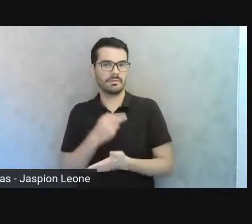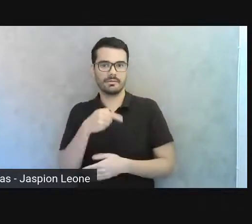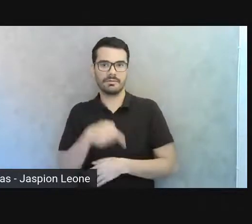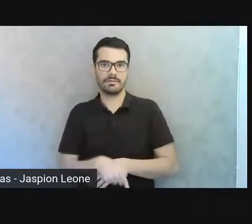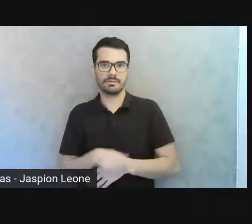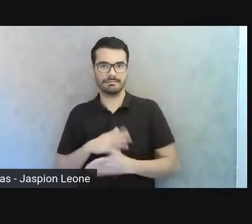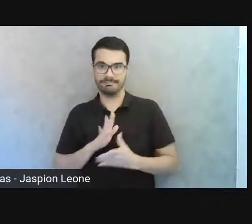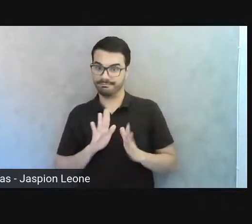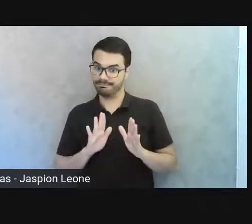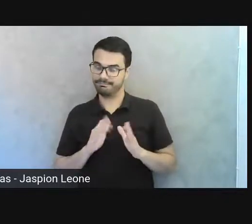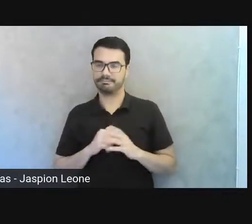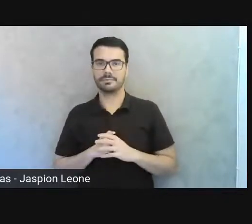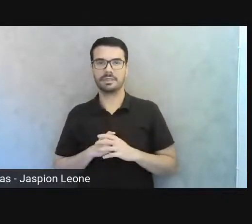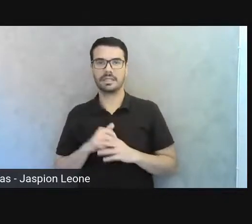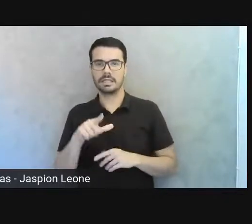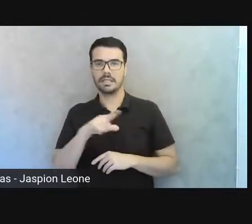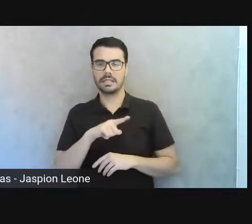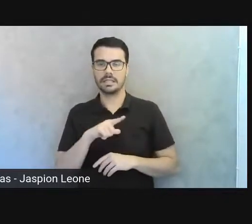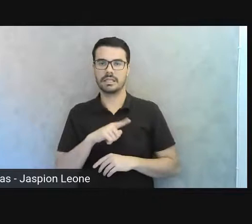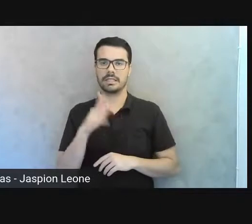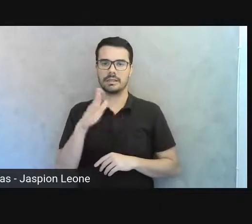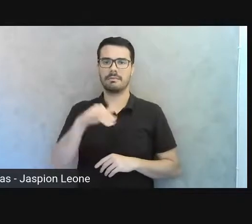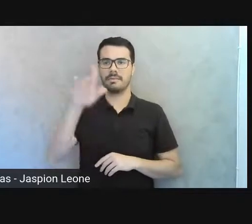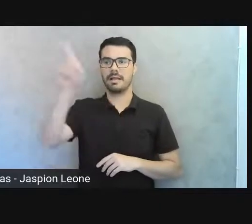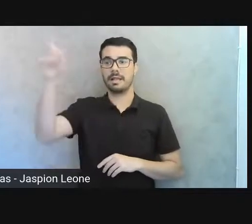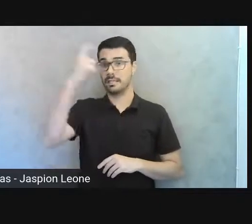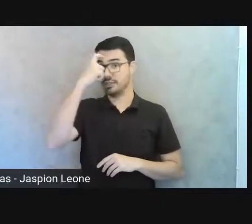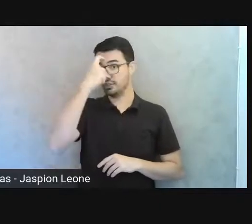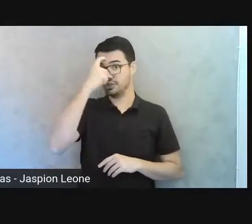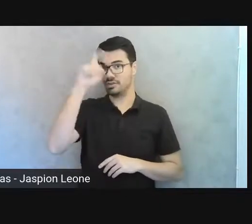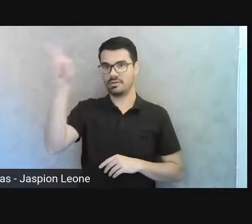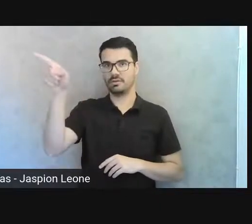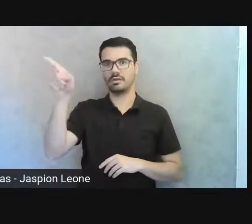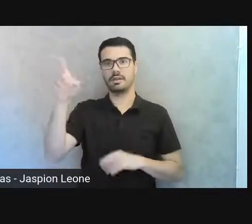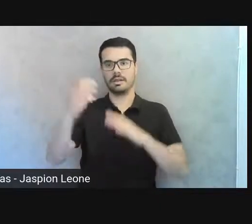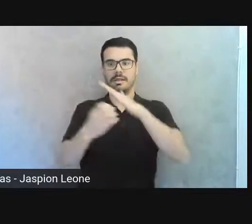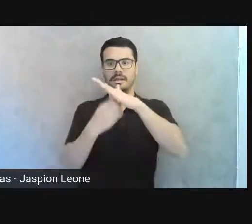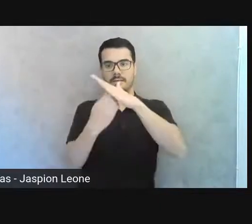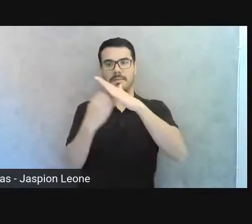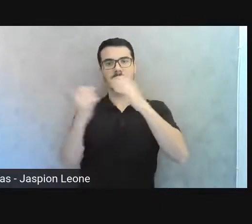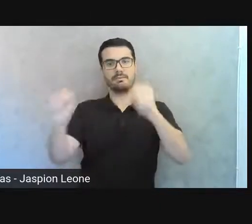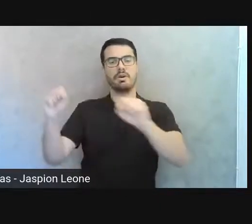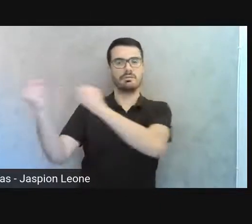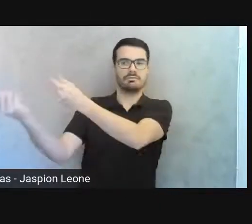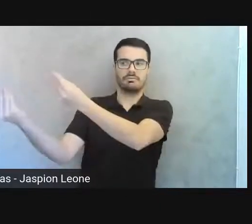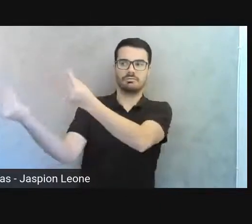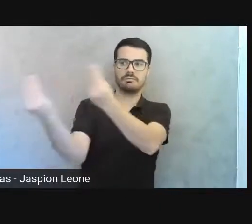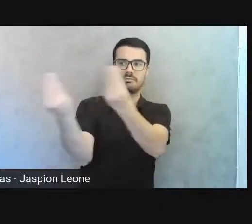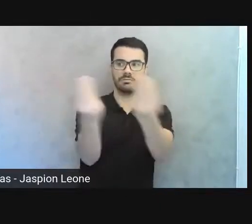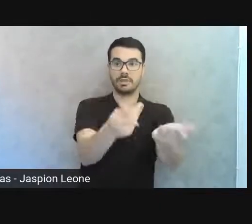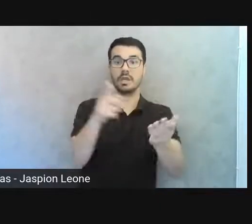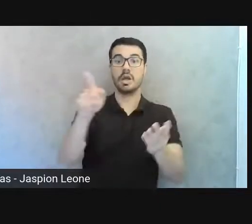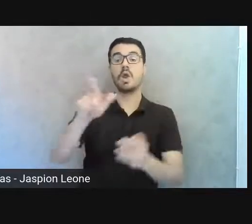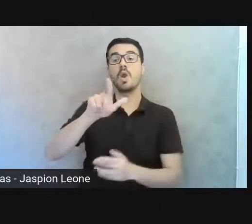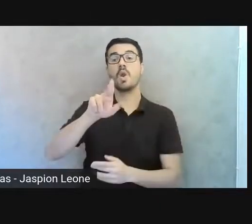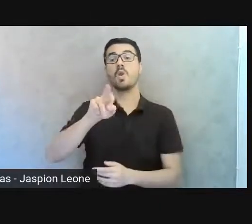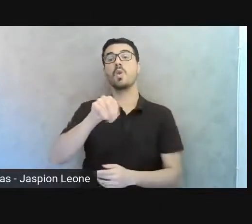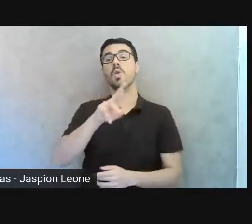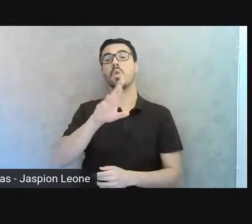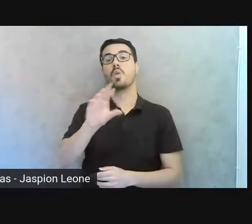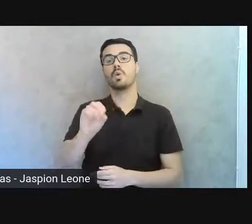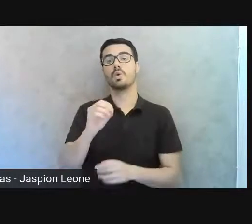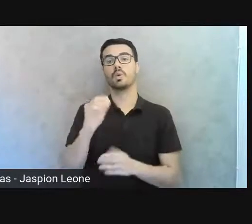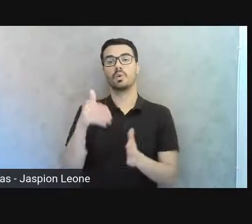Você tem o caso mais notório da Índia, em que as empresas podem doar para partidos segundo o lucro líquido médio dos últimos